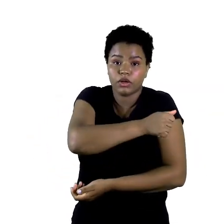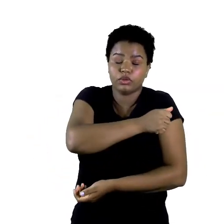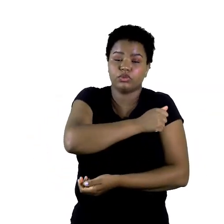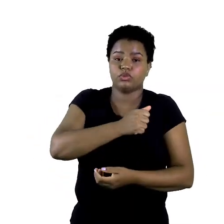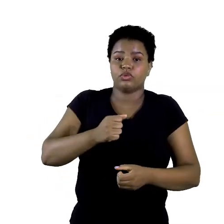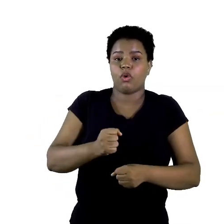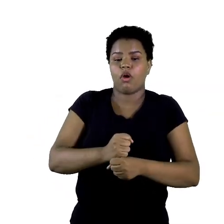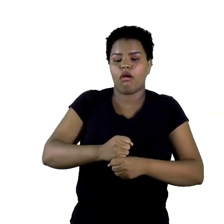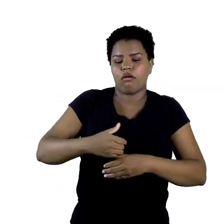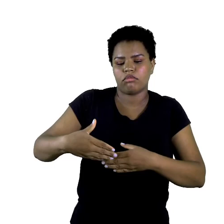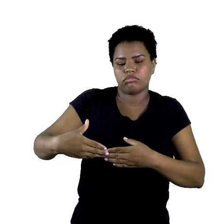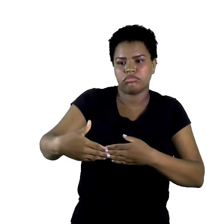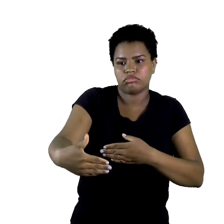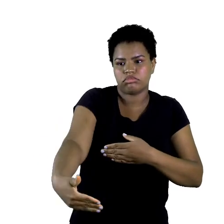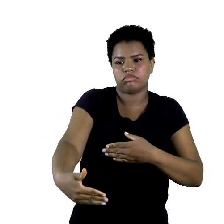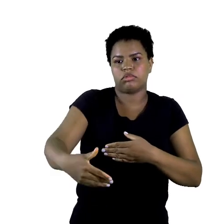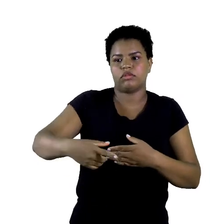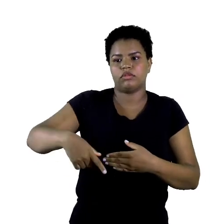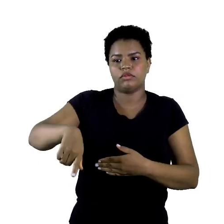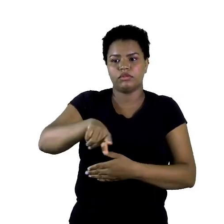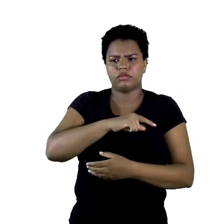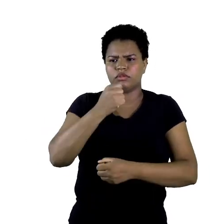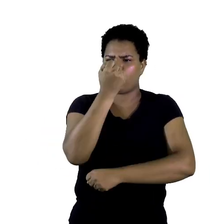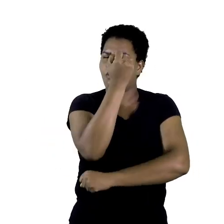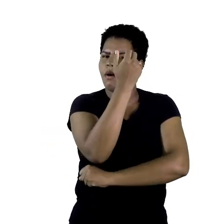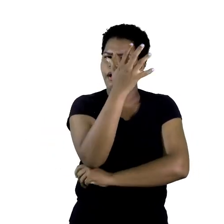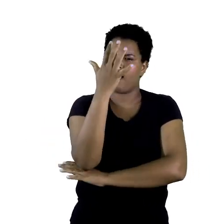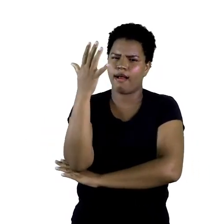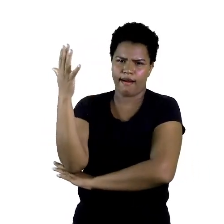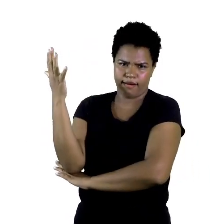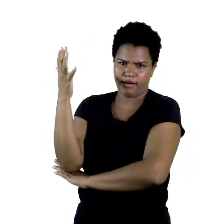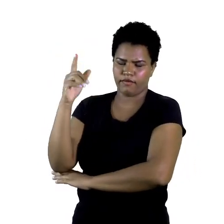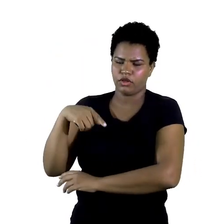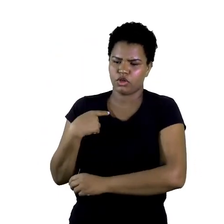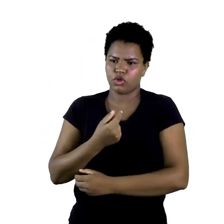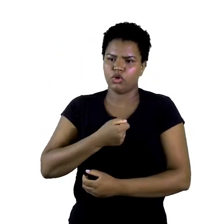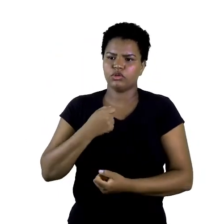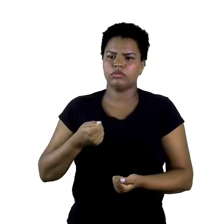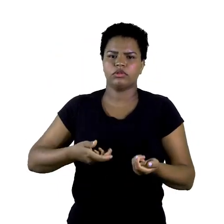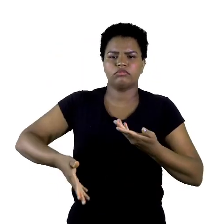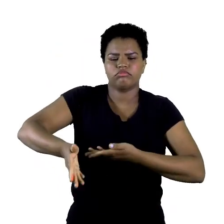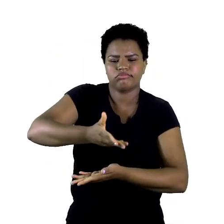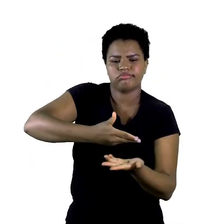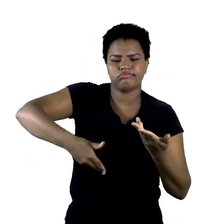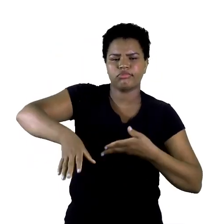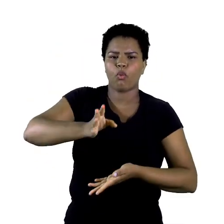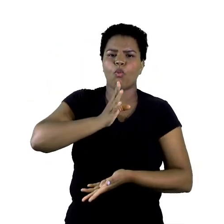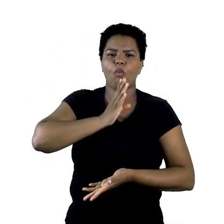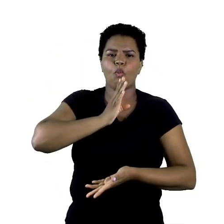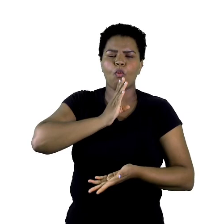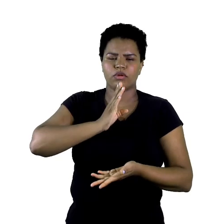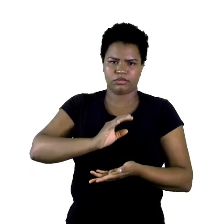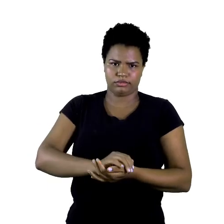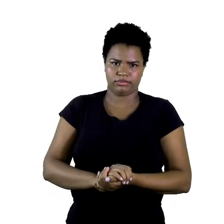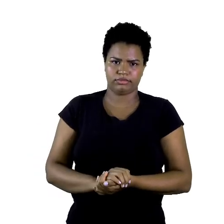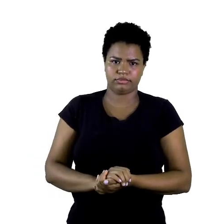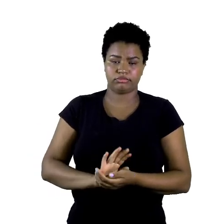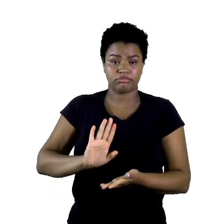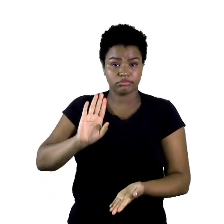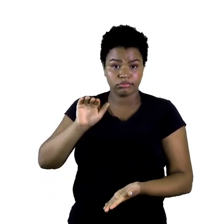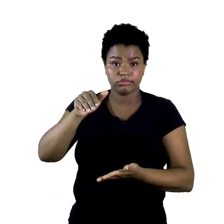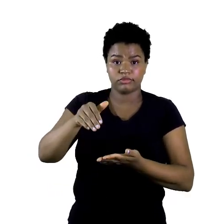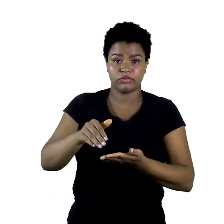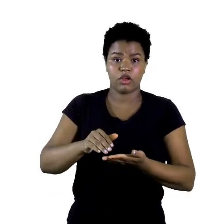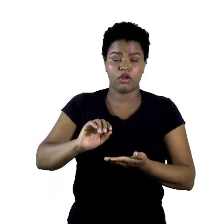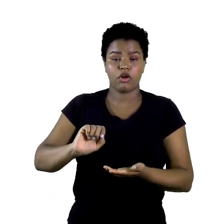deste ano você seja como uma árvore, que juntos possamos semear conhecimentos e e no final colhermos